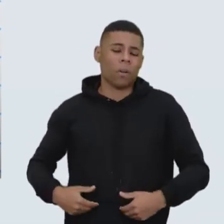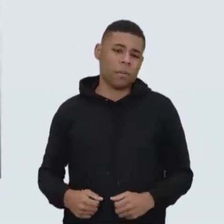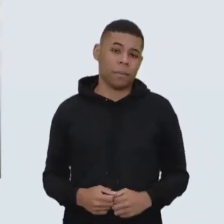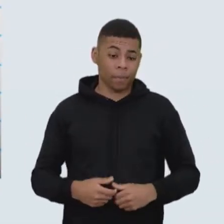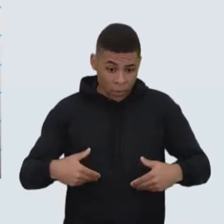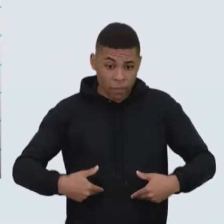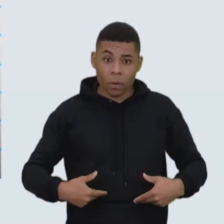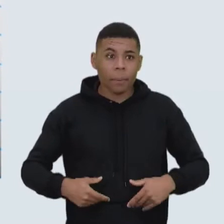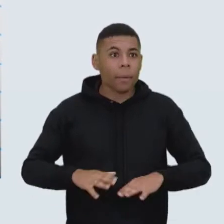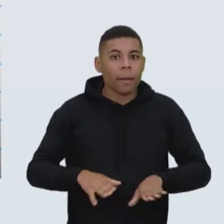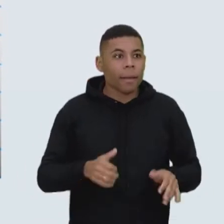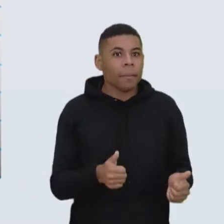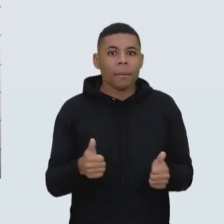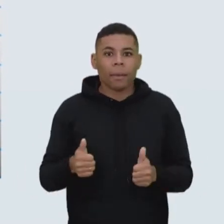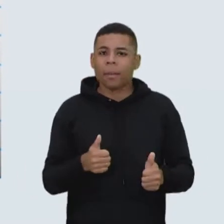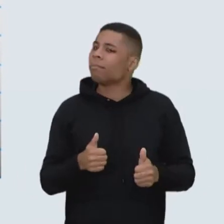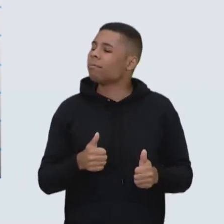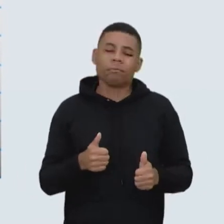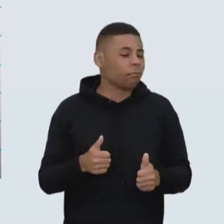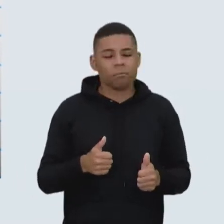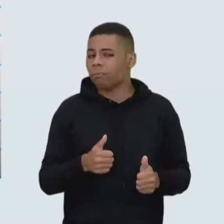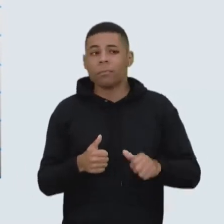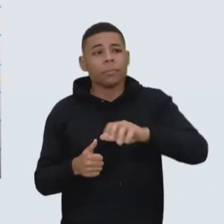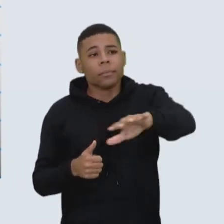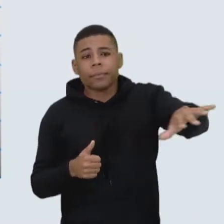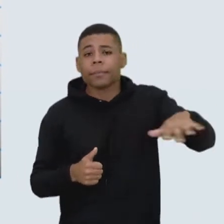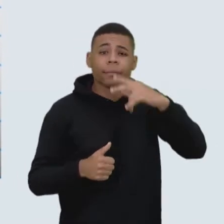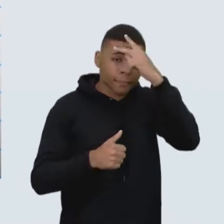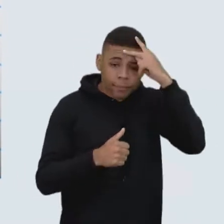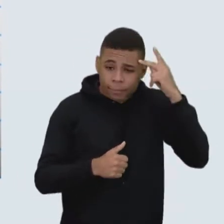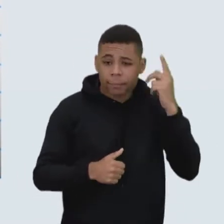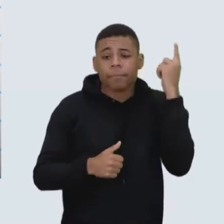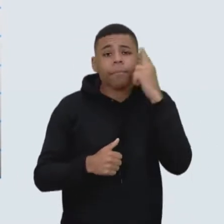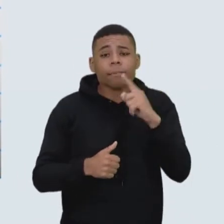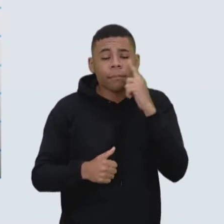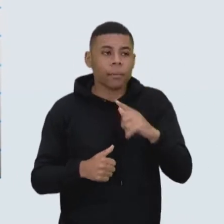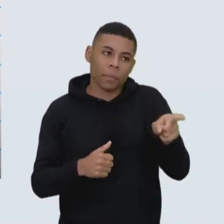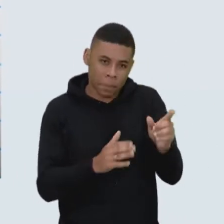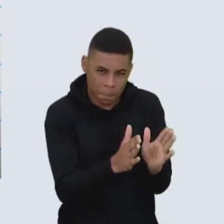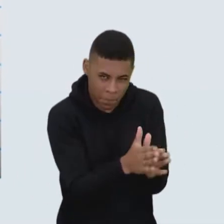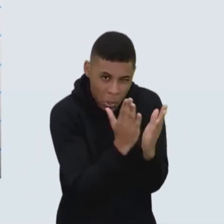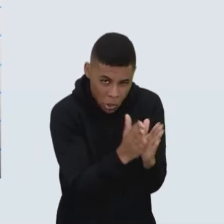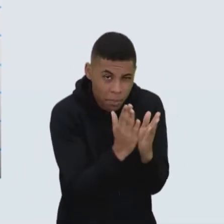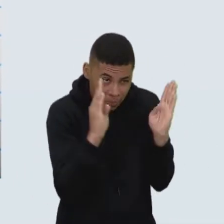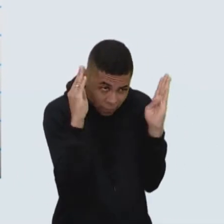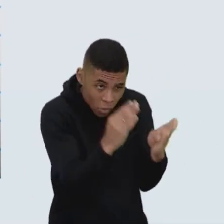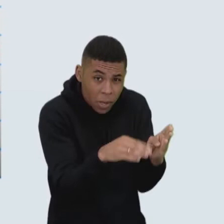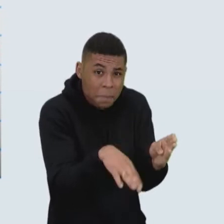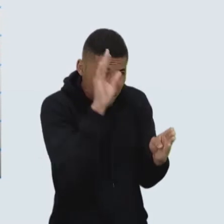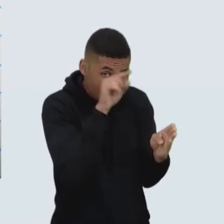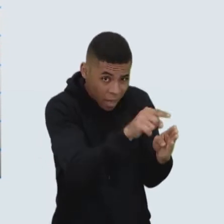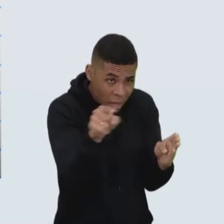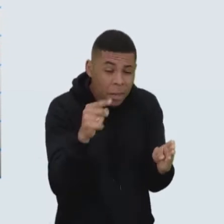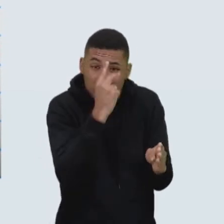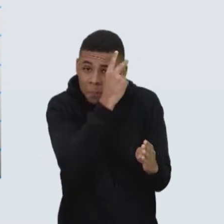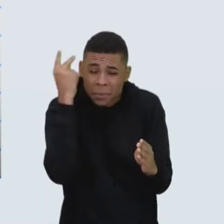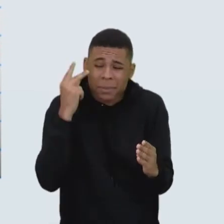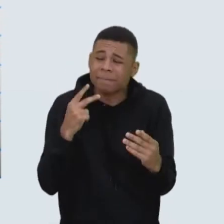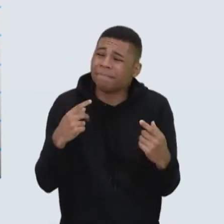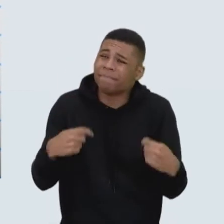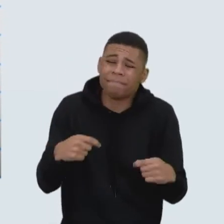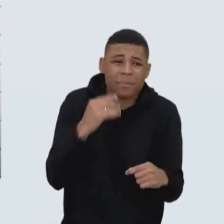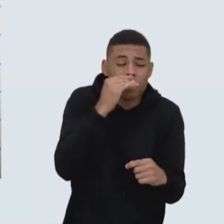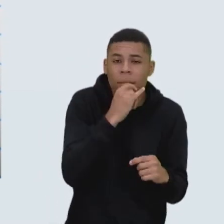fome. É preciso garantir o acesso de todas as pessoas, em particular os mais pobres e pessoas em situações vulneráveis, como